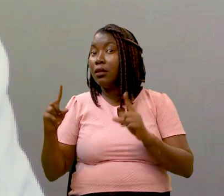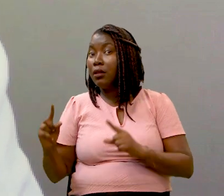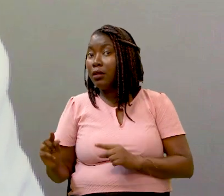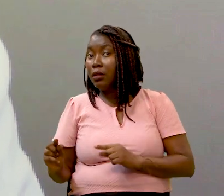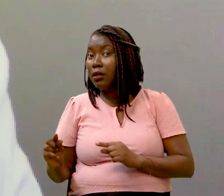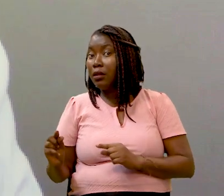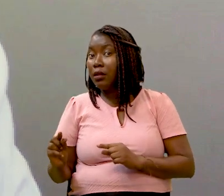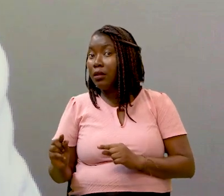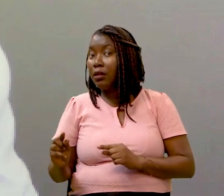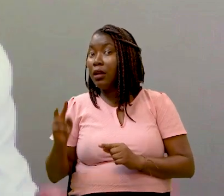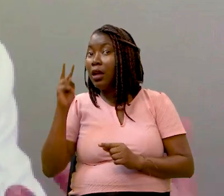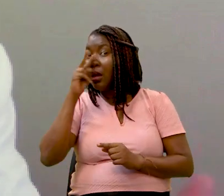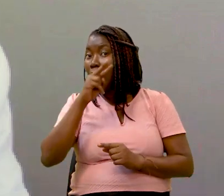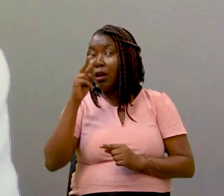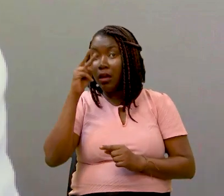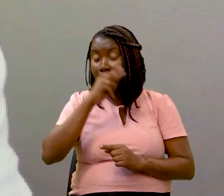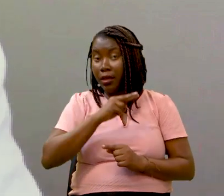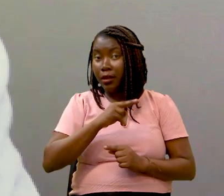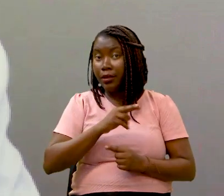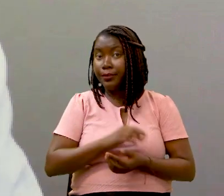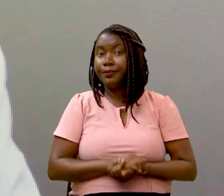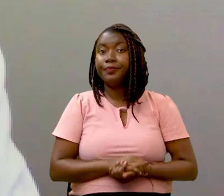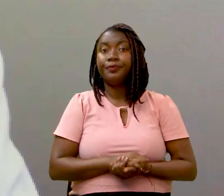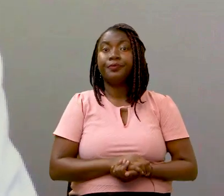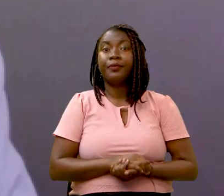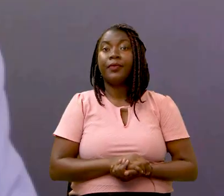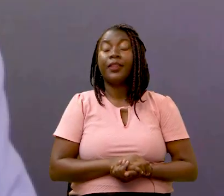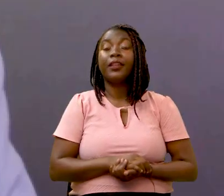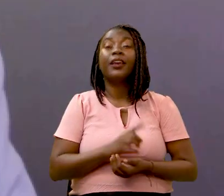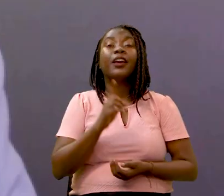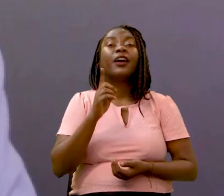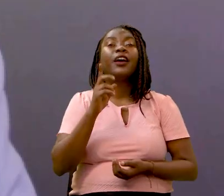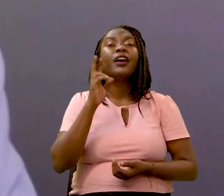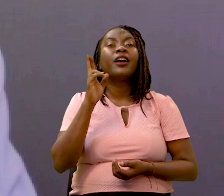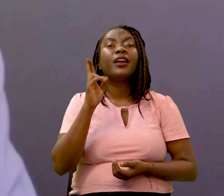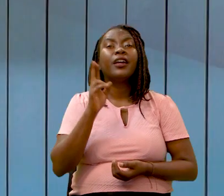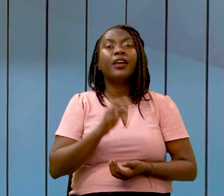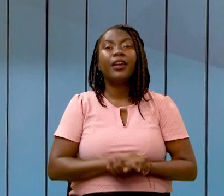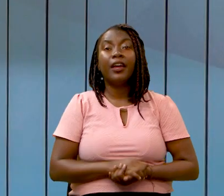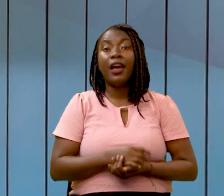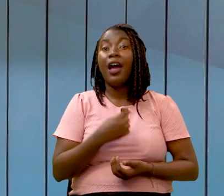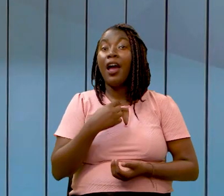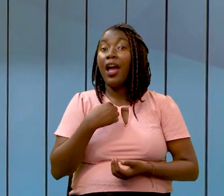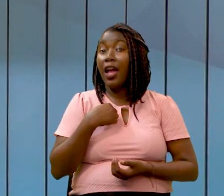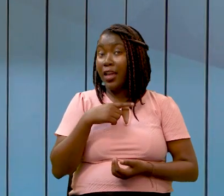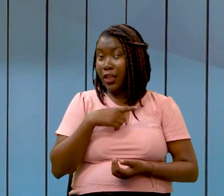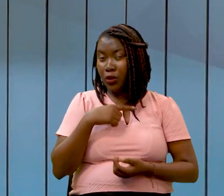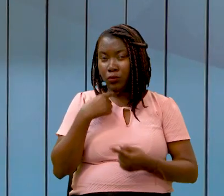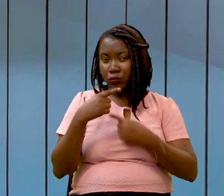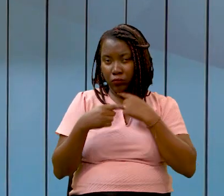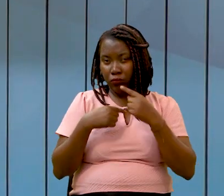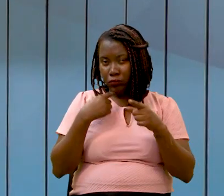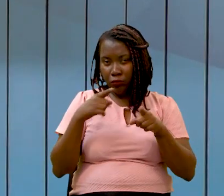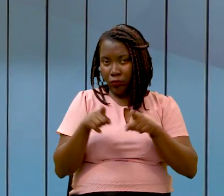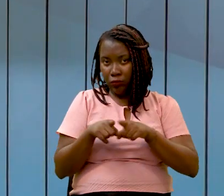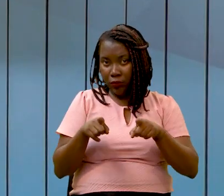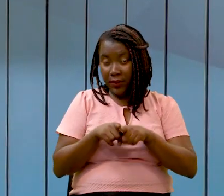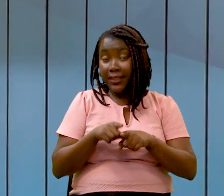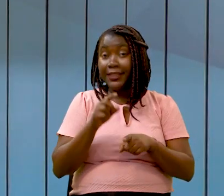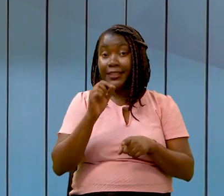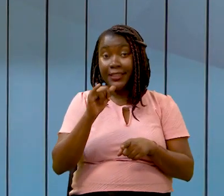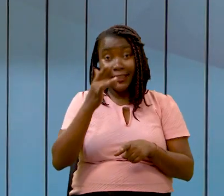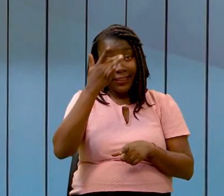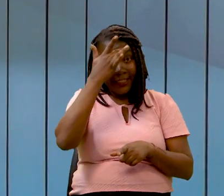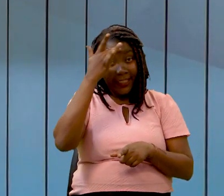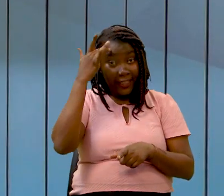deve minimizar muito a intensidade e o número das crises. Dr. Rubens, eu tenho uma dúvida aqui